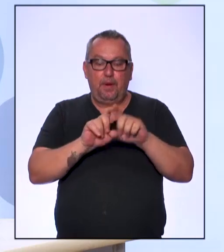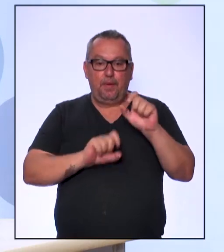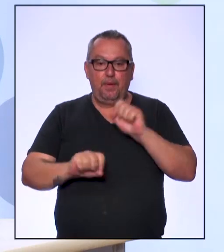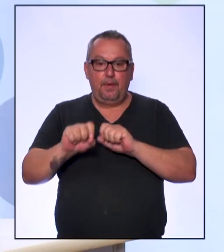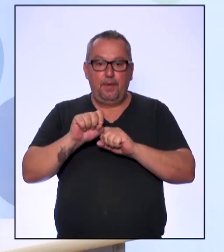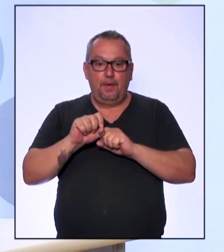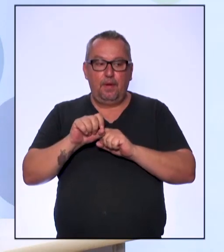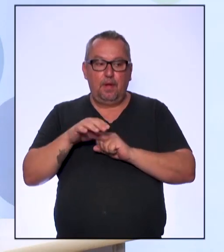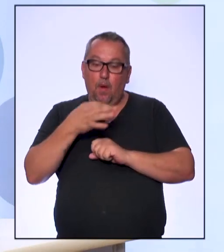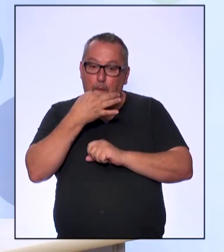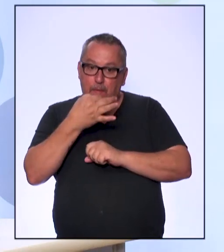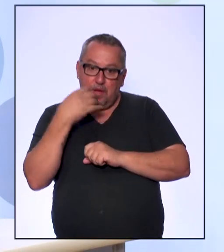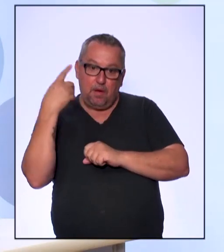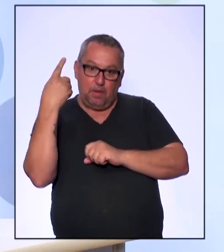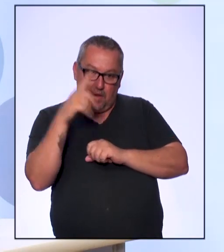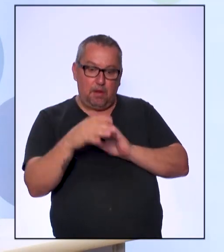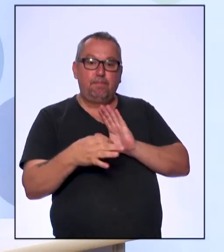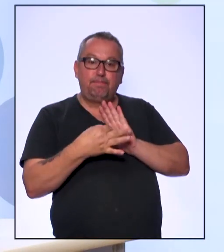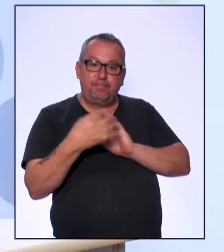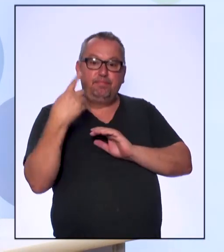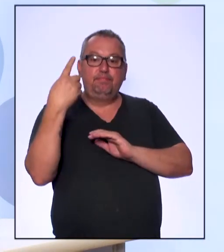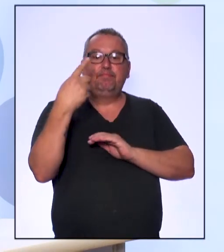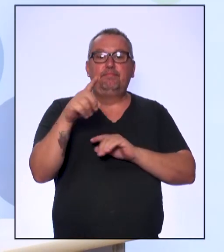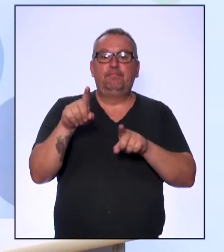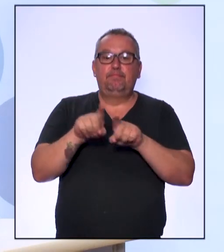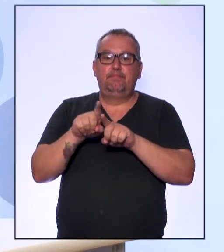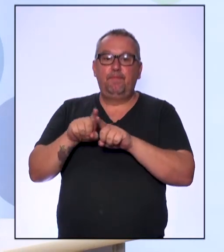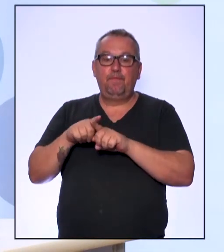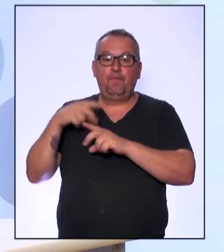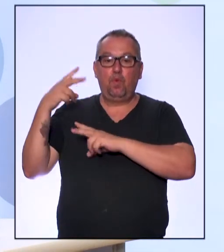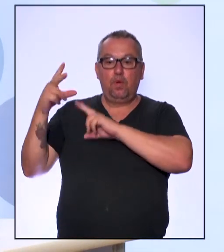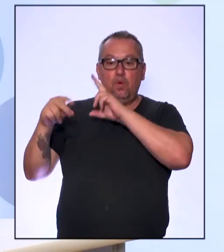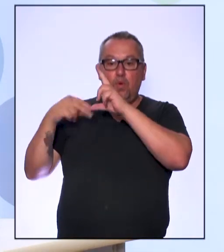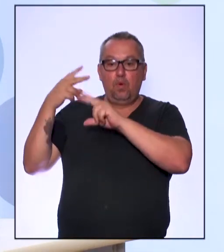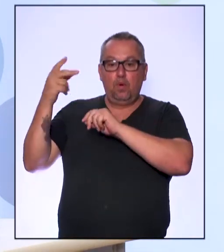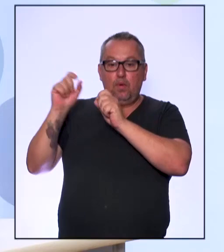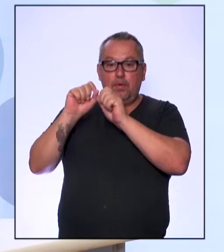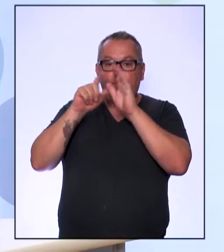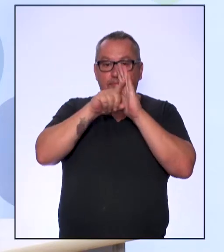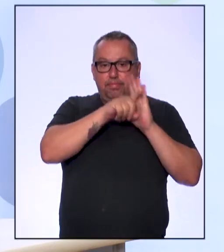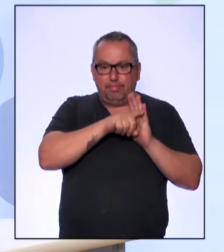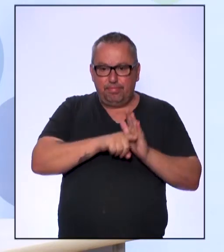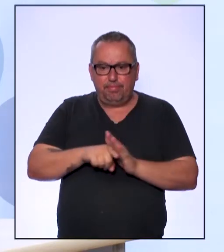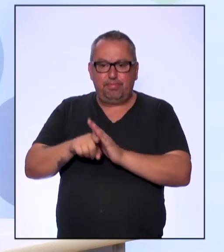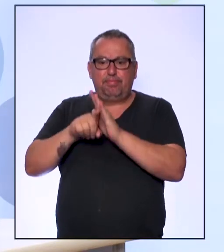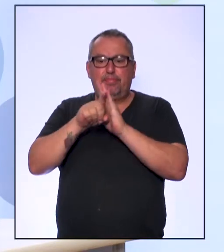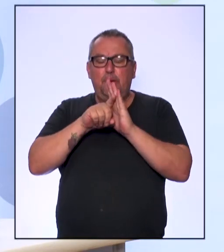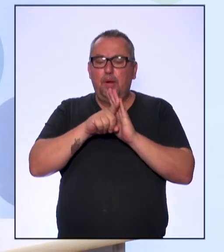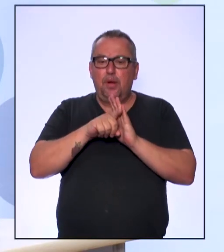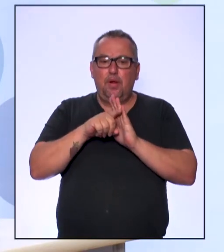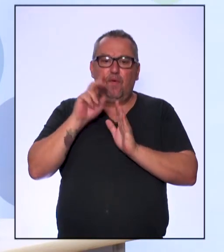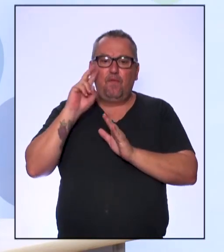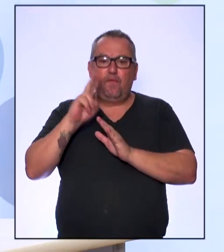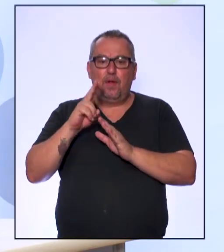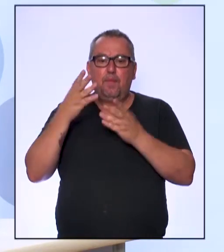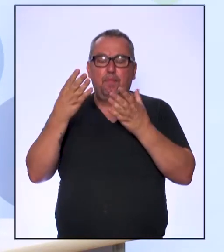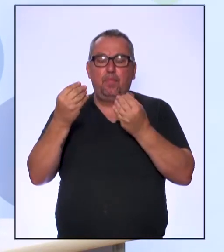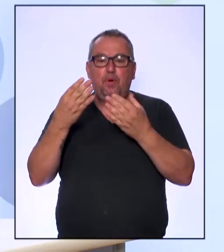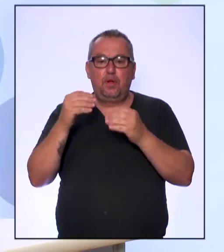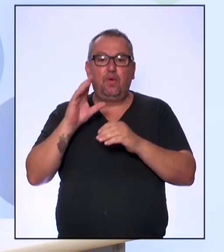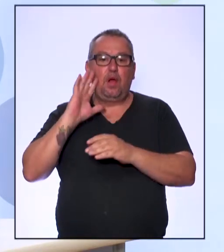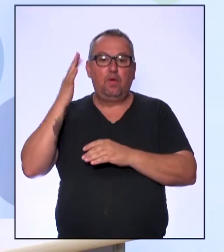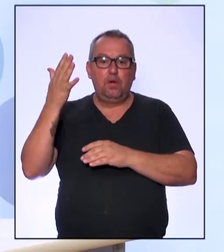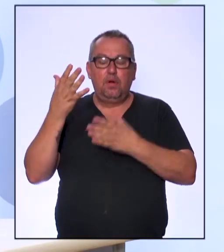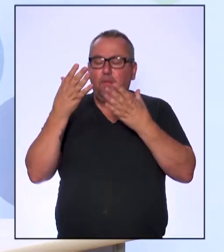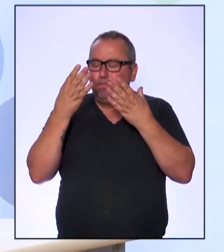dela. Qual que é esse ponto de vista? Que o aluno, que o adolescente deve pesquisar, o menor de idade deve pesquisar muito, porque é uma consequência,